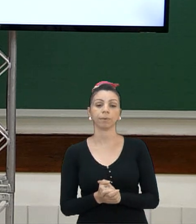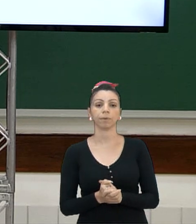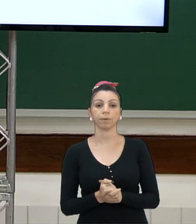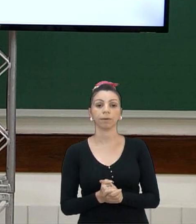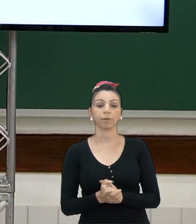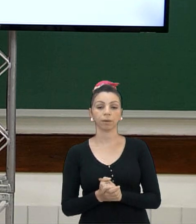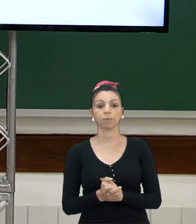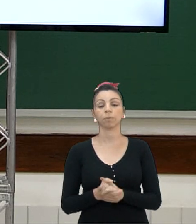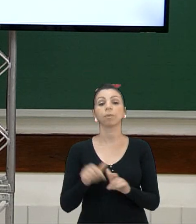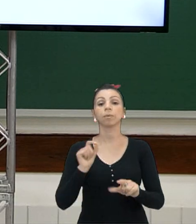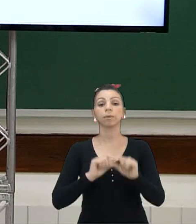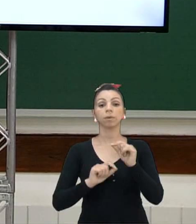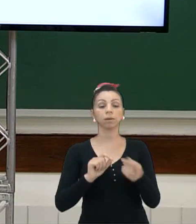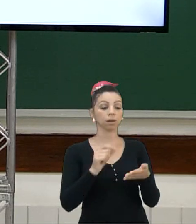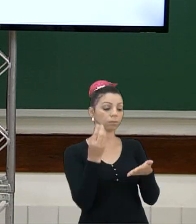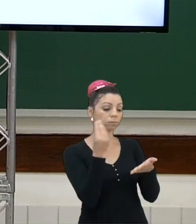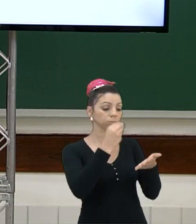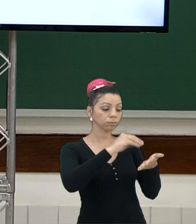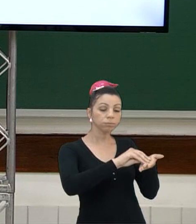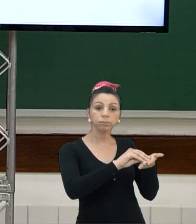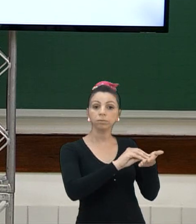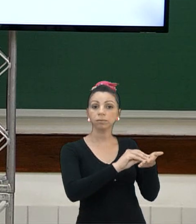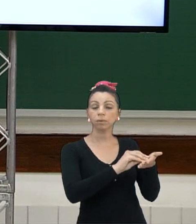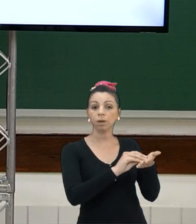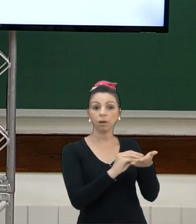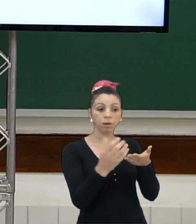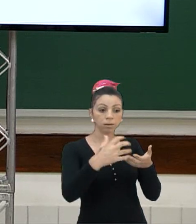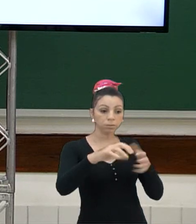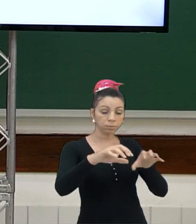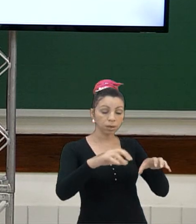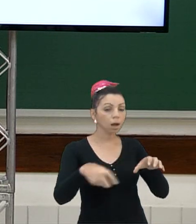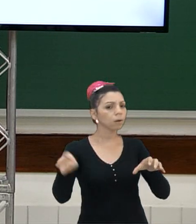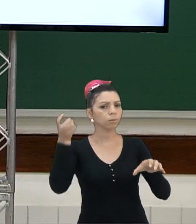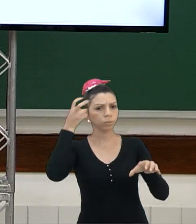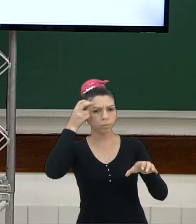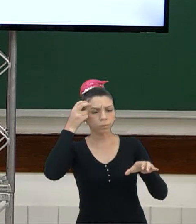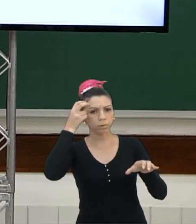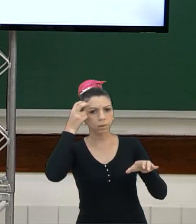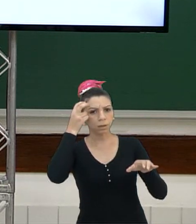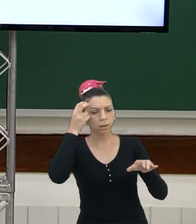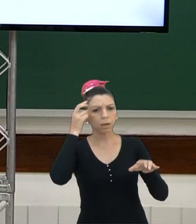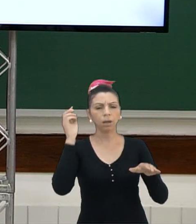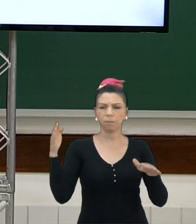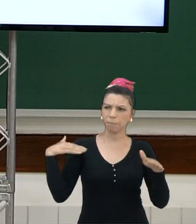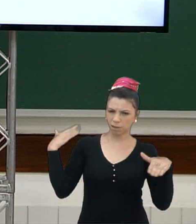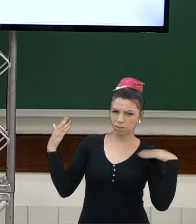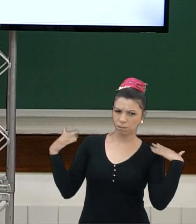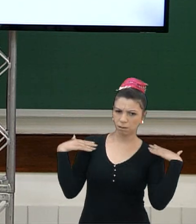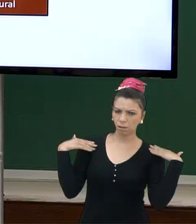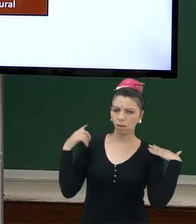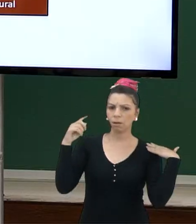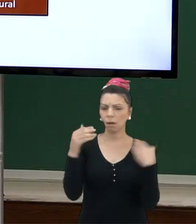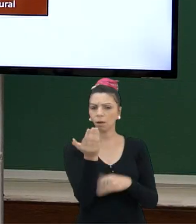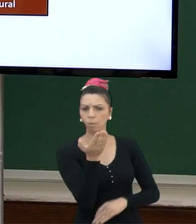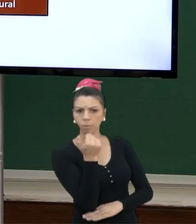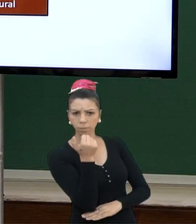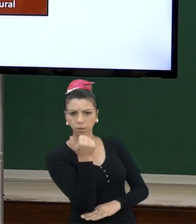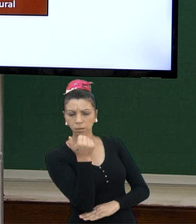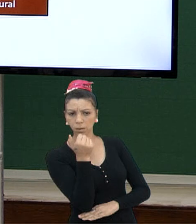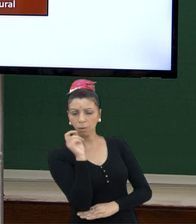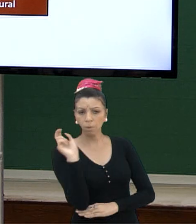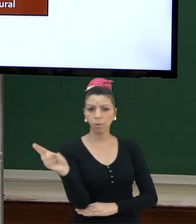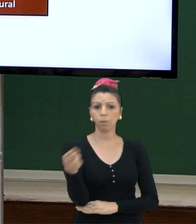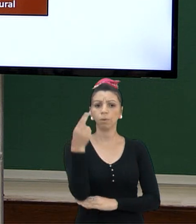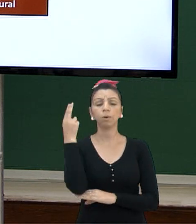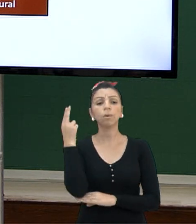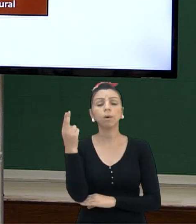que é interessante. Agora você vai separar. Faz parte da cultura? Faz parte de passeio? Faz parte da gastronomia? Ou